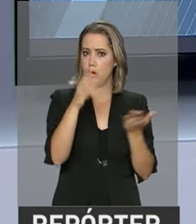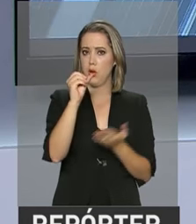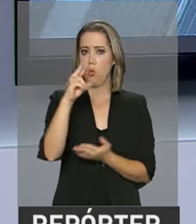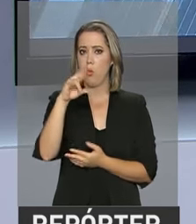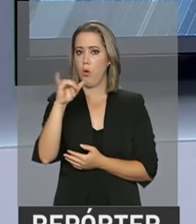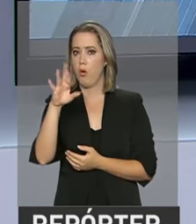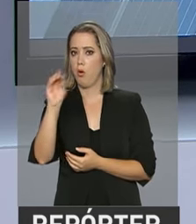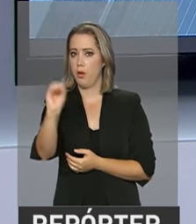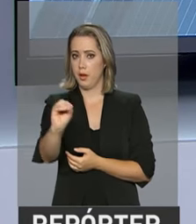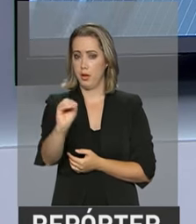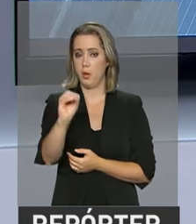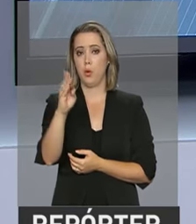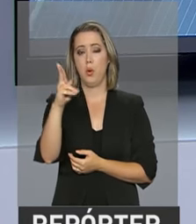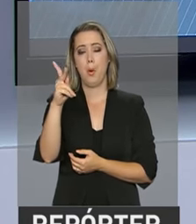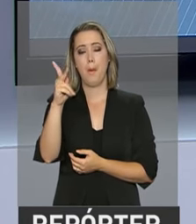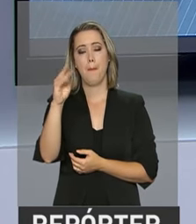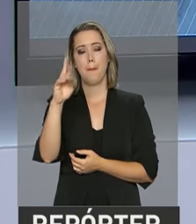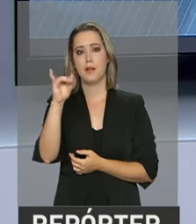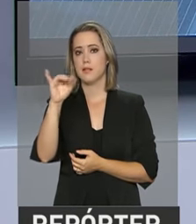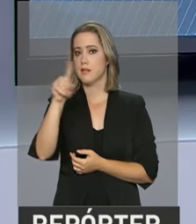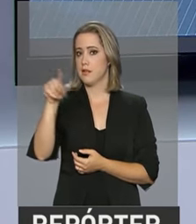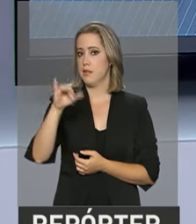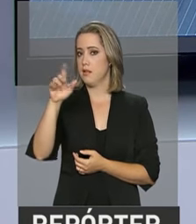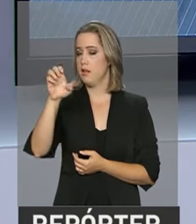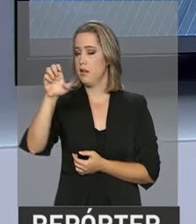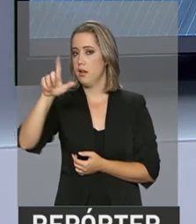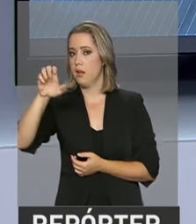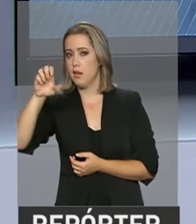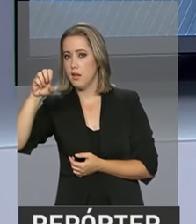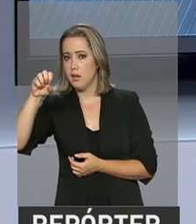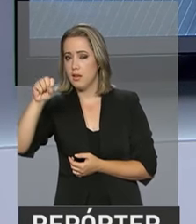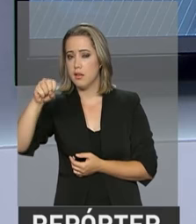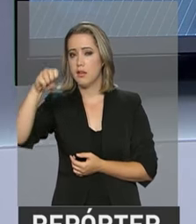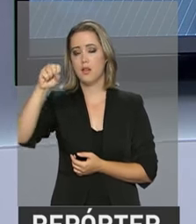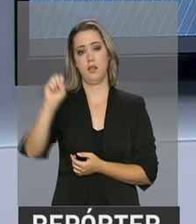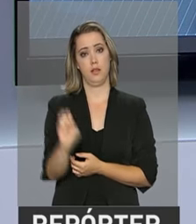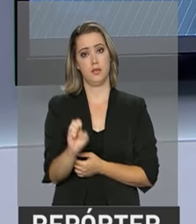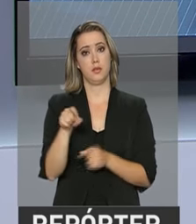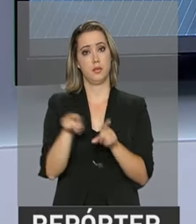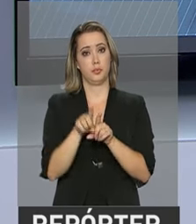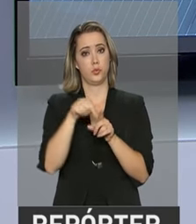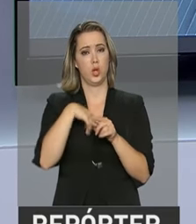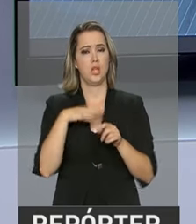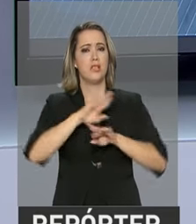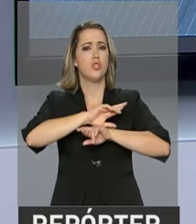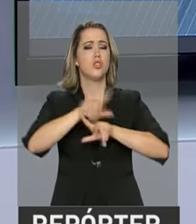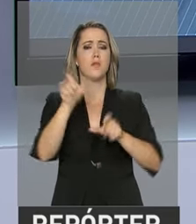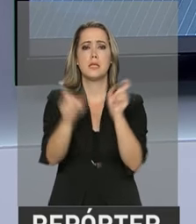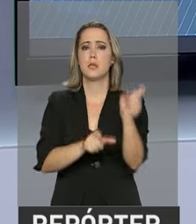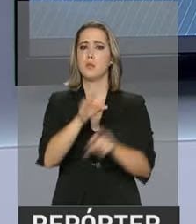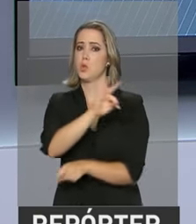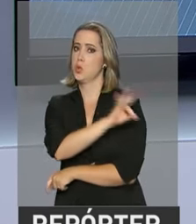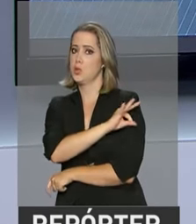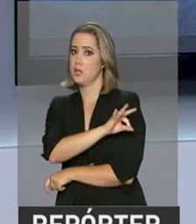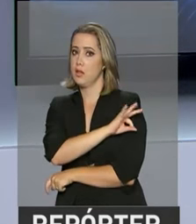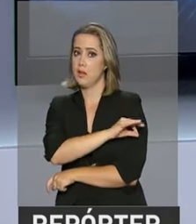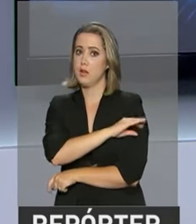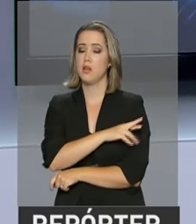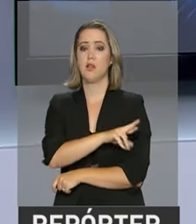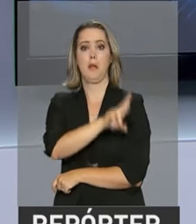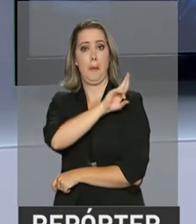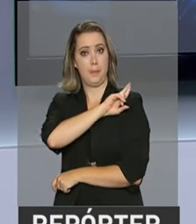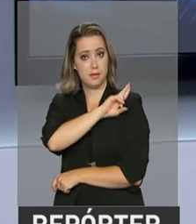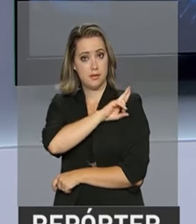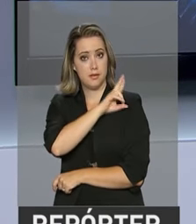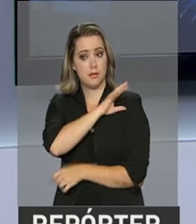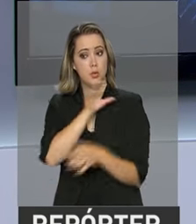tem a participação de ministros, técnicos e representantes de fundos de pensão. Quem está lá é o repórter Paulo Lassalve, que